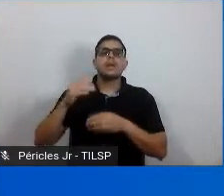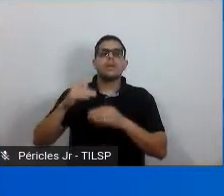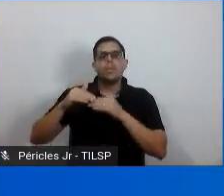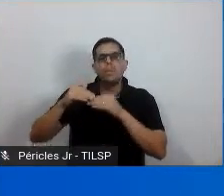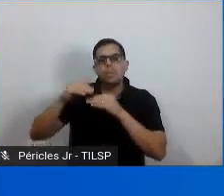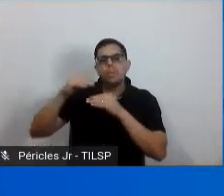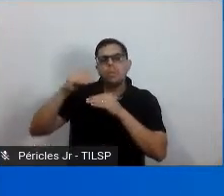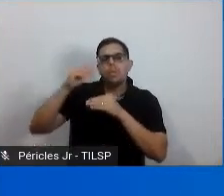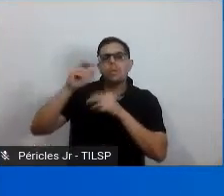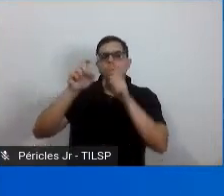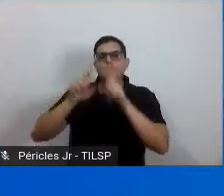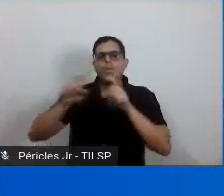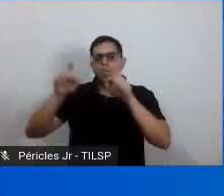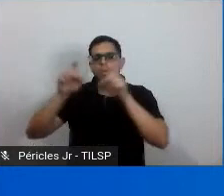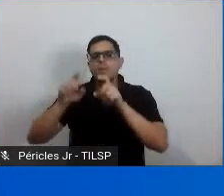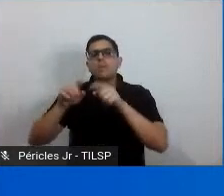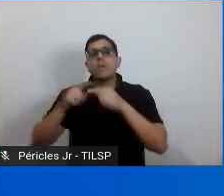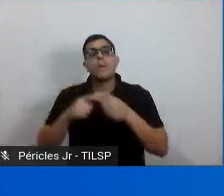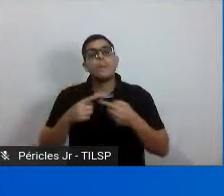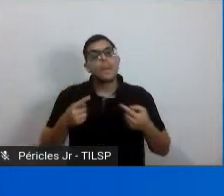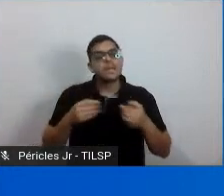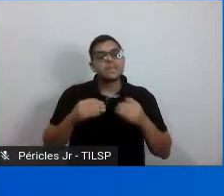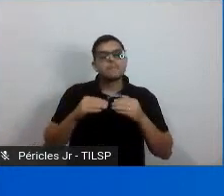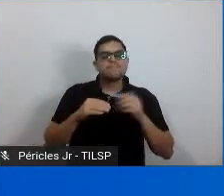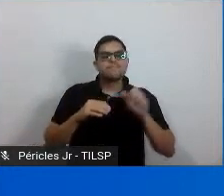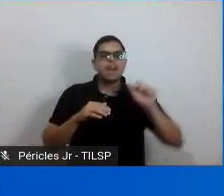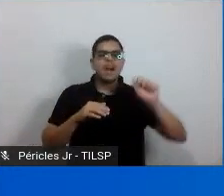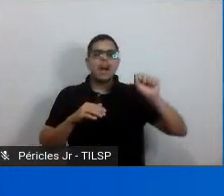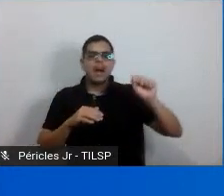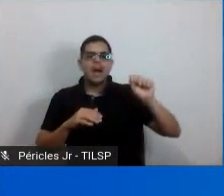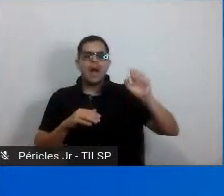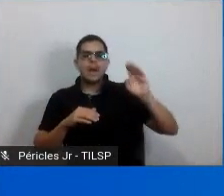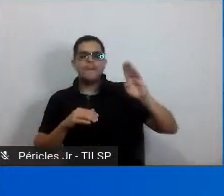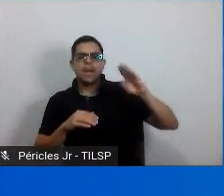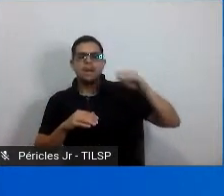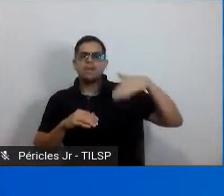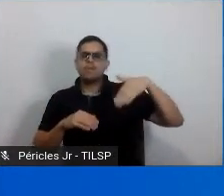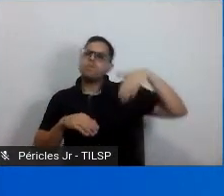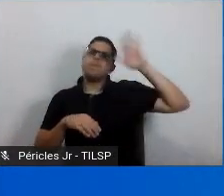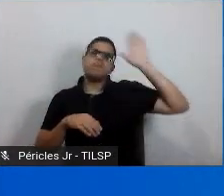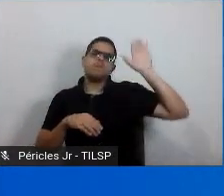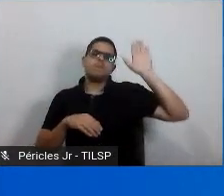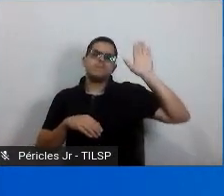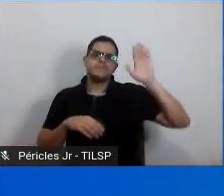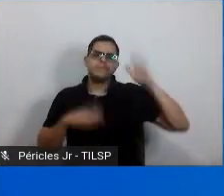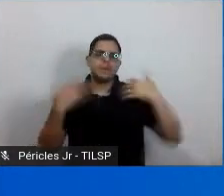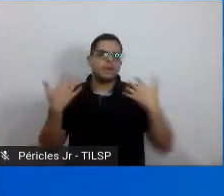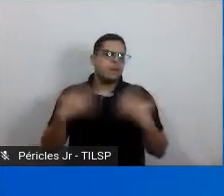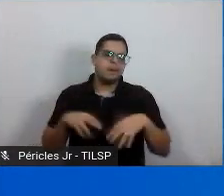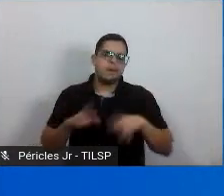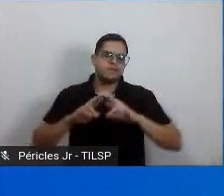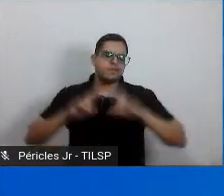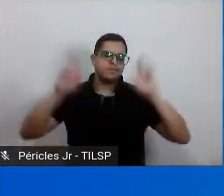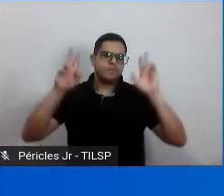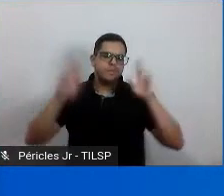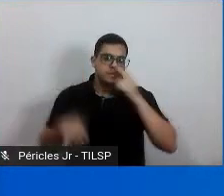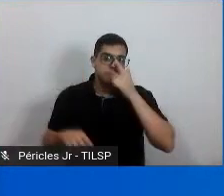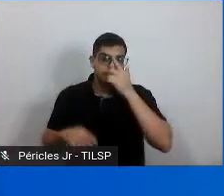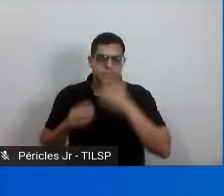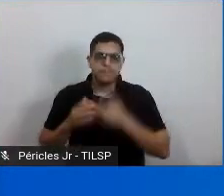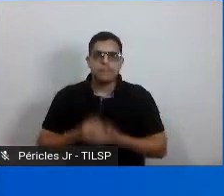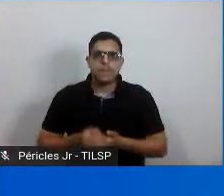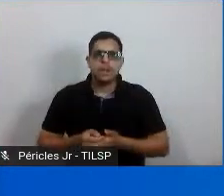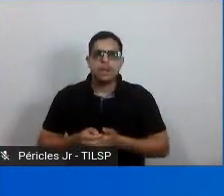próximo slide por favor aqui a gente tem uma relação entre a conexão no